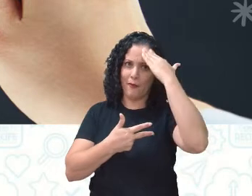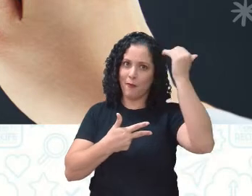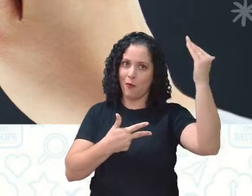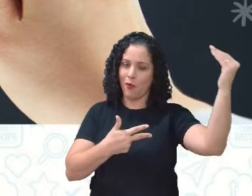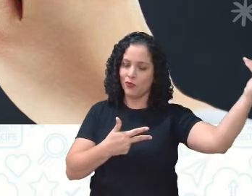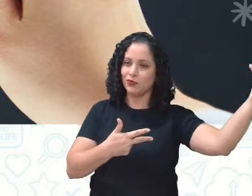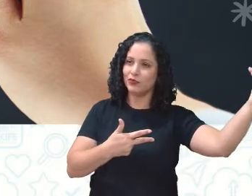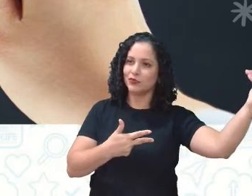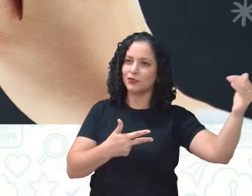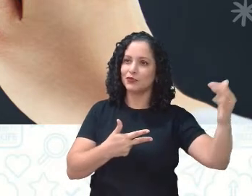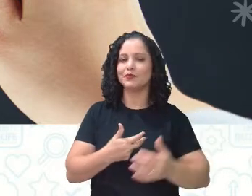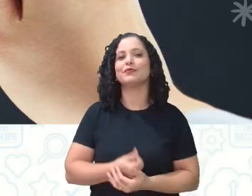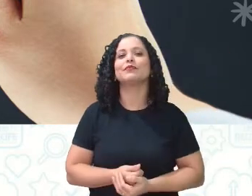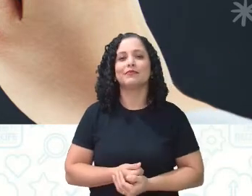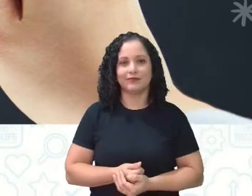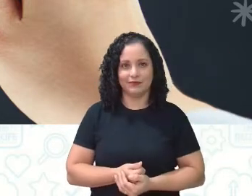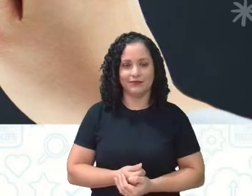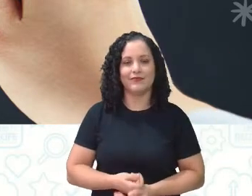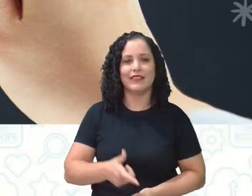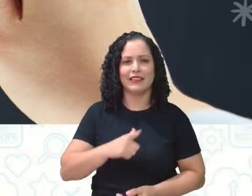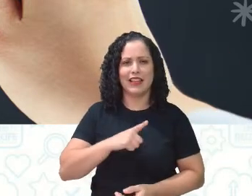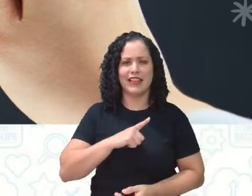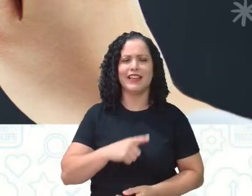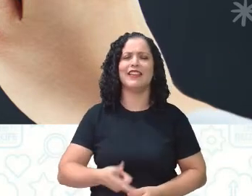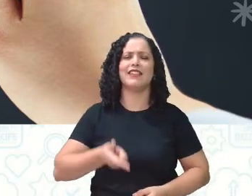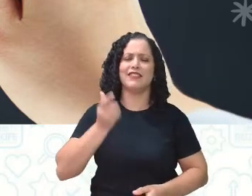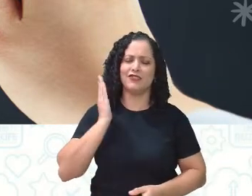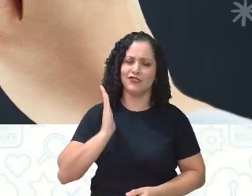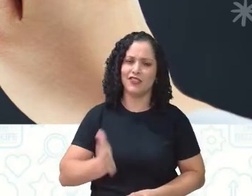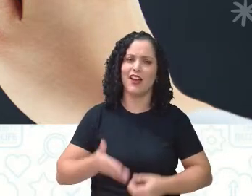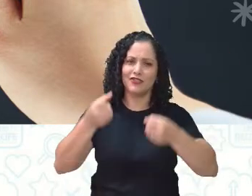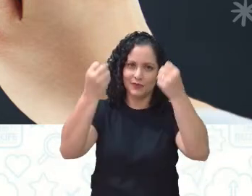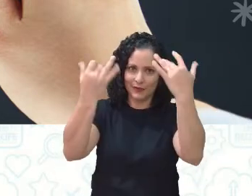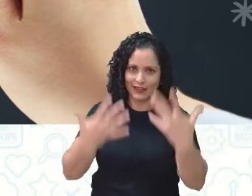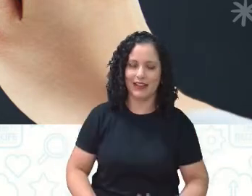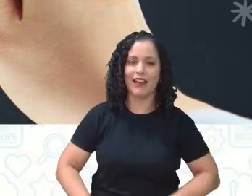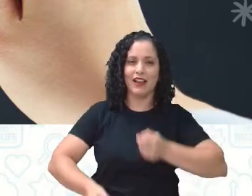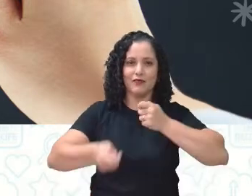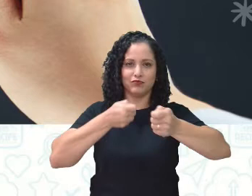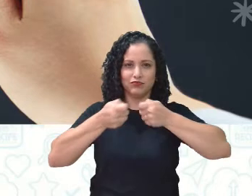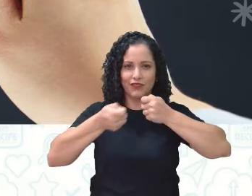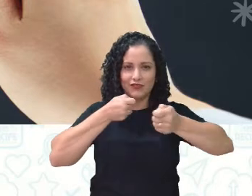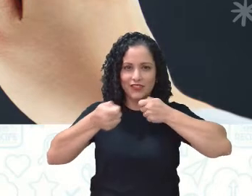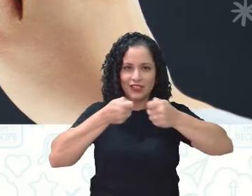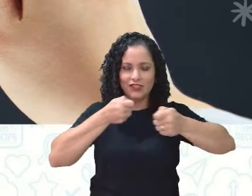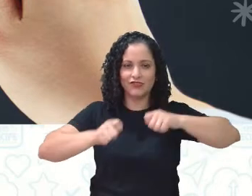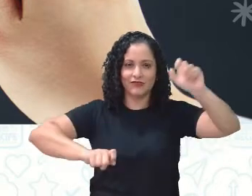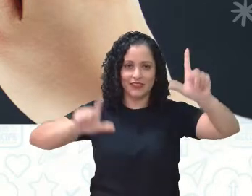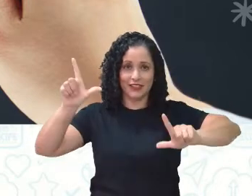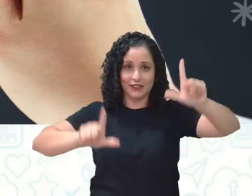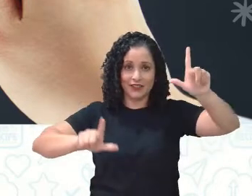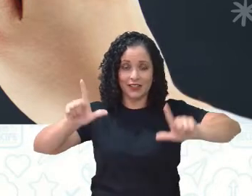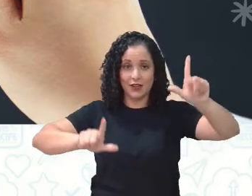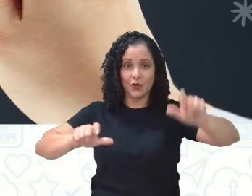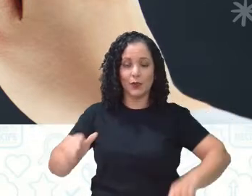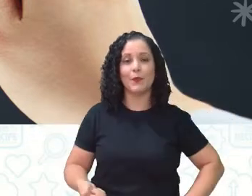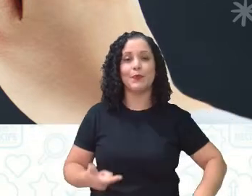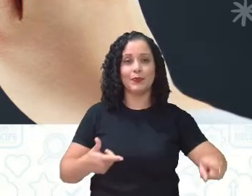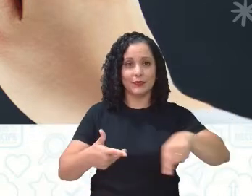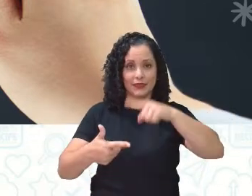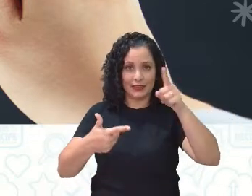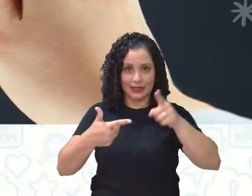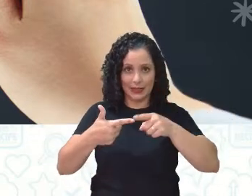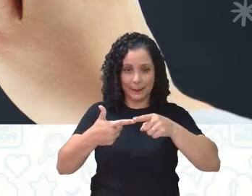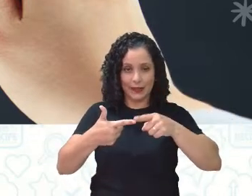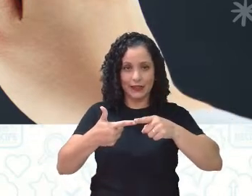Exato. Falado diversas vezes aí nos jornais, enfim, no Legislativo,